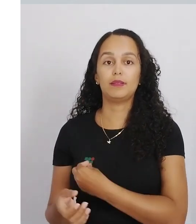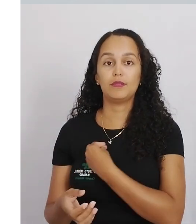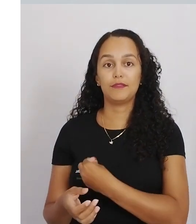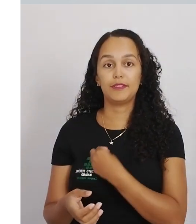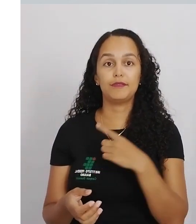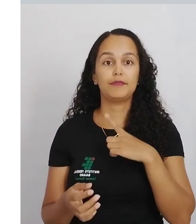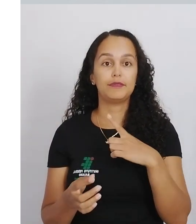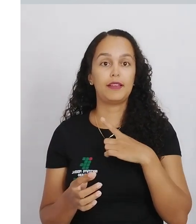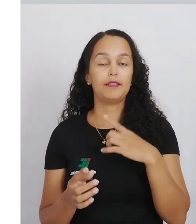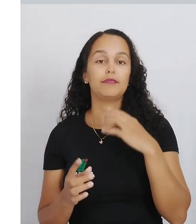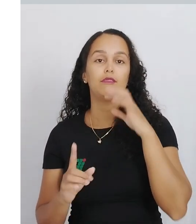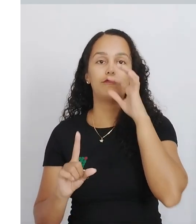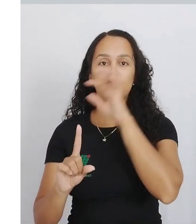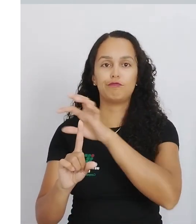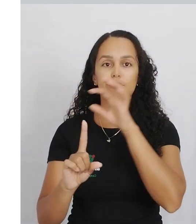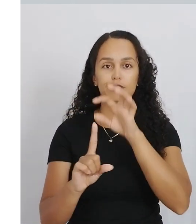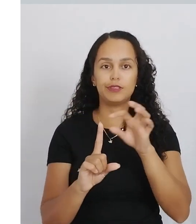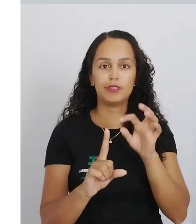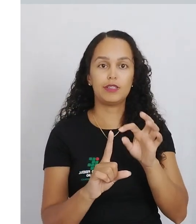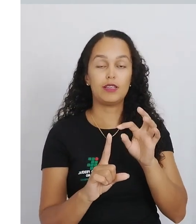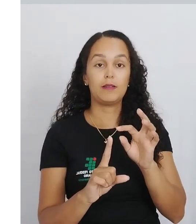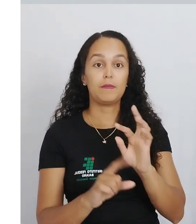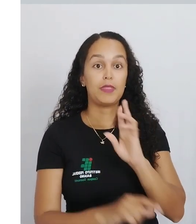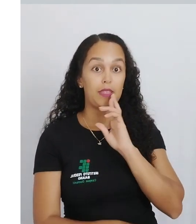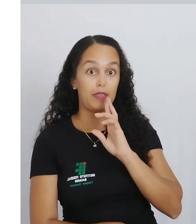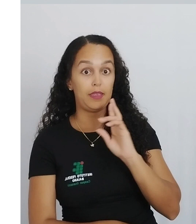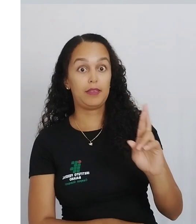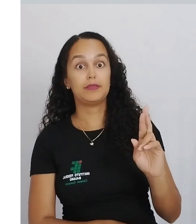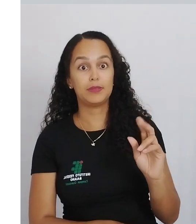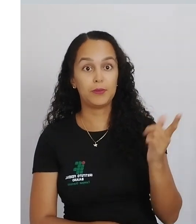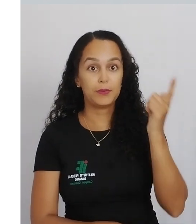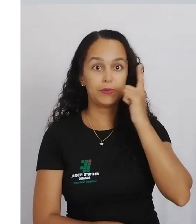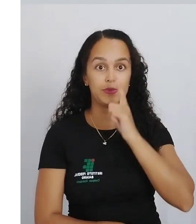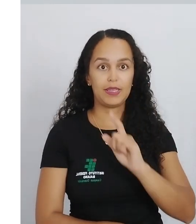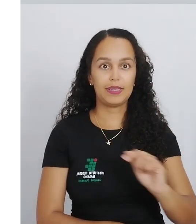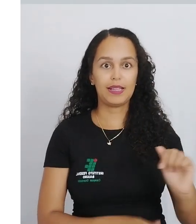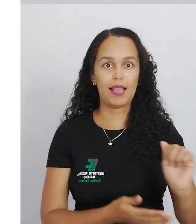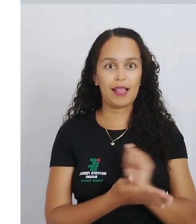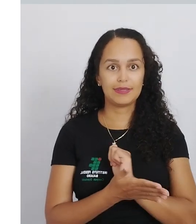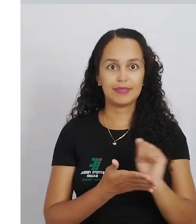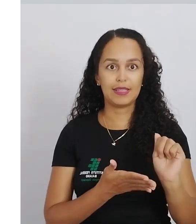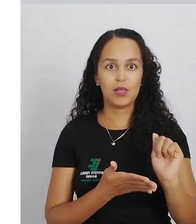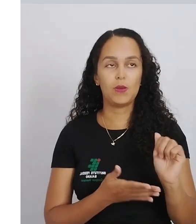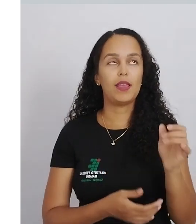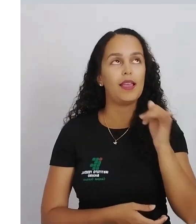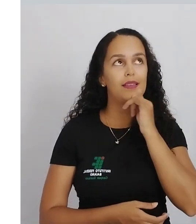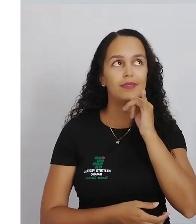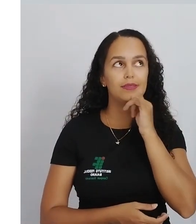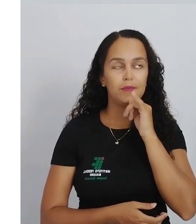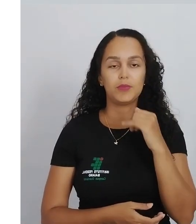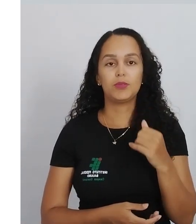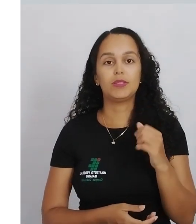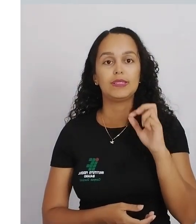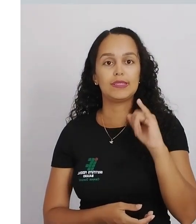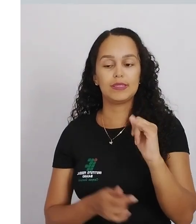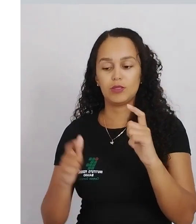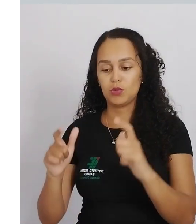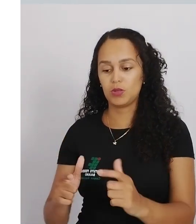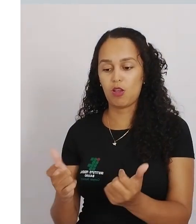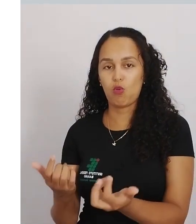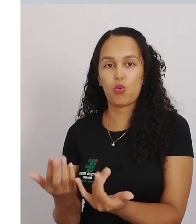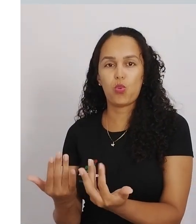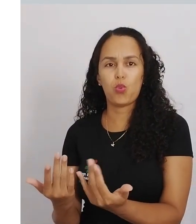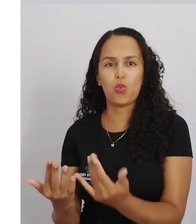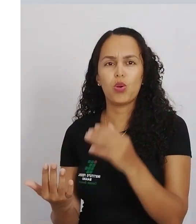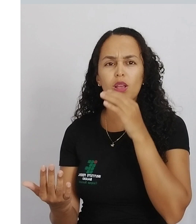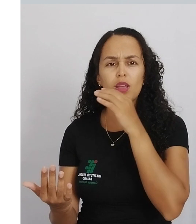a gente tem capacidade de reação, né? Se você encostar num lugar e esse lugar estiver quente, automaticamente você puxa a mão. Às vezes